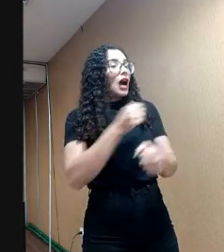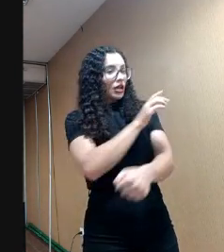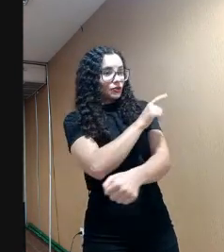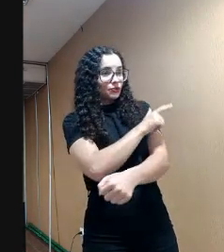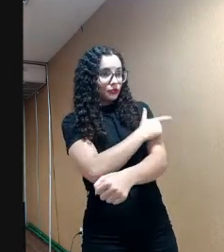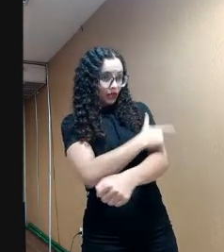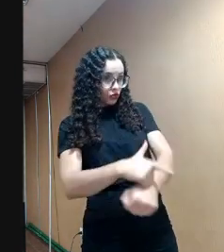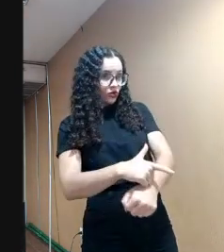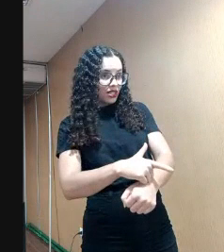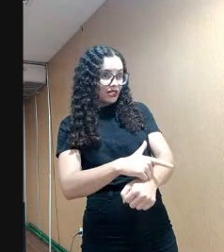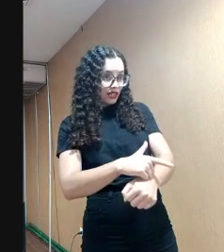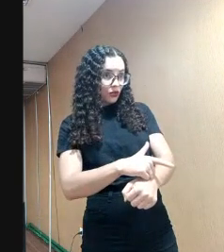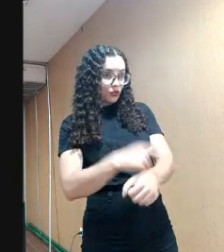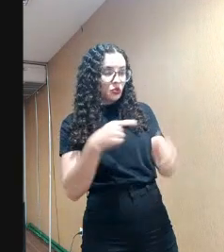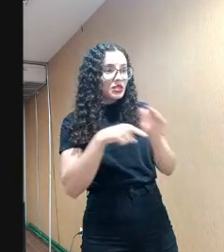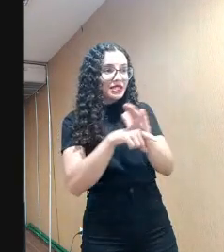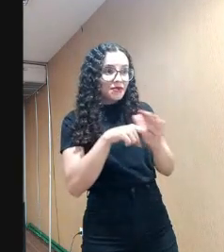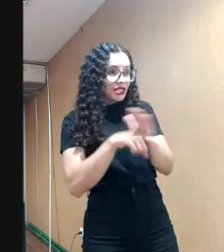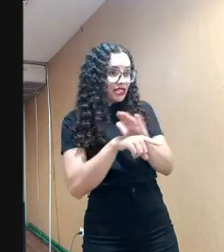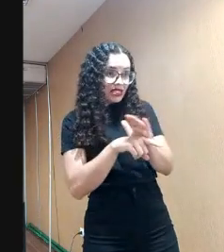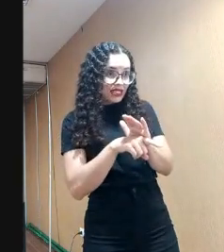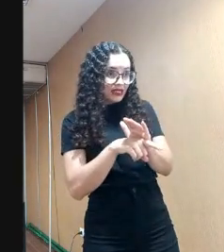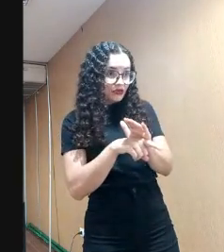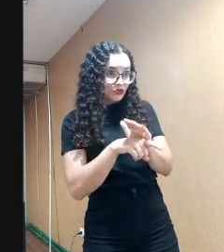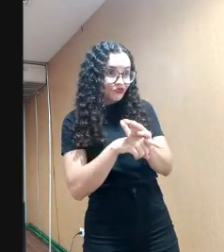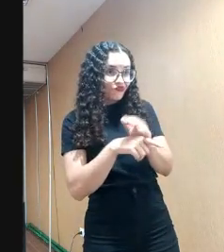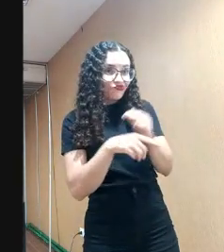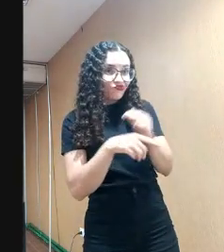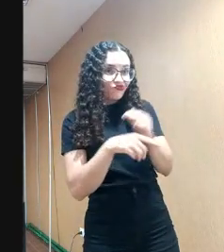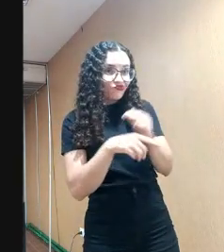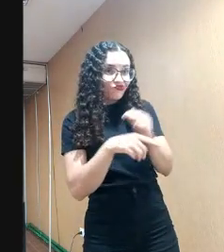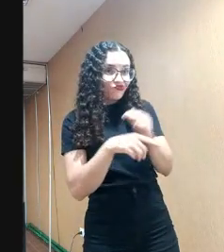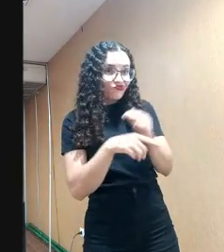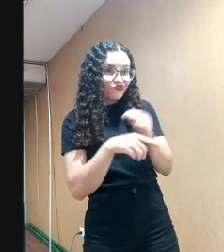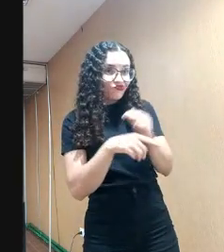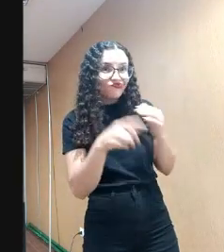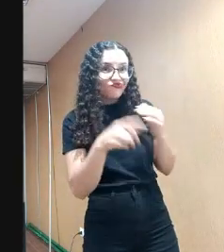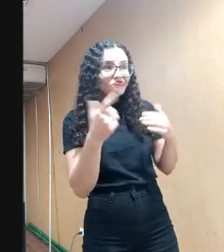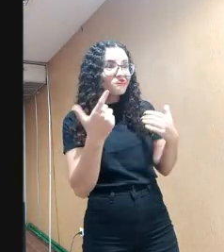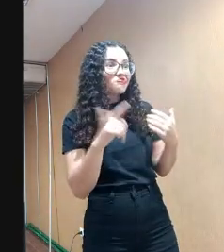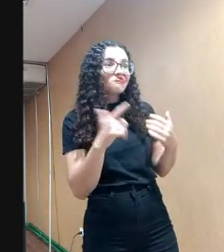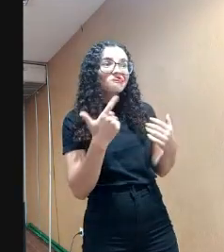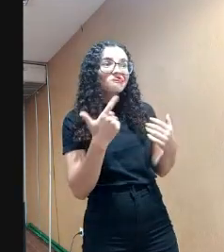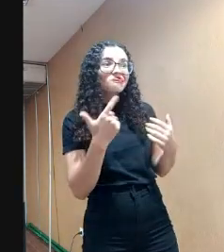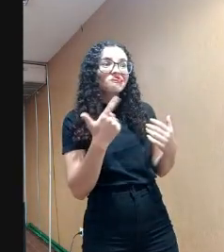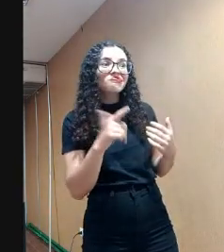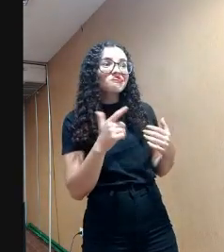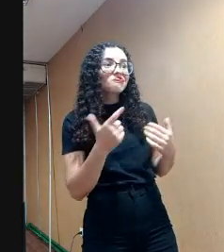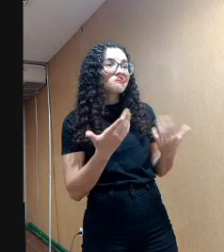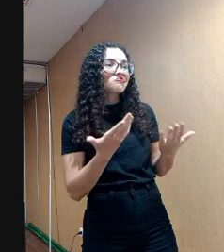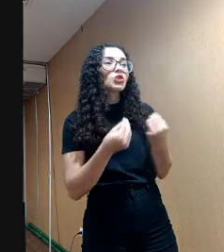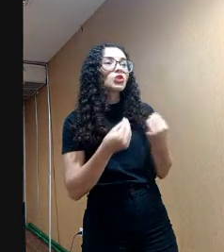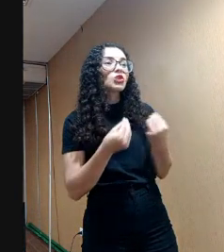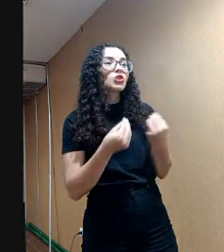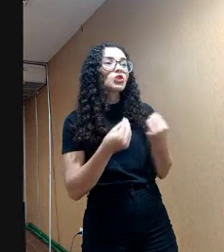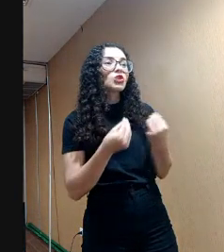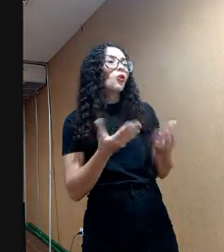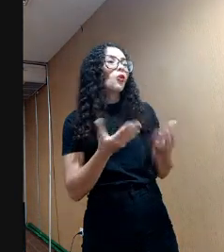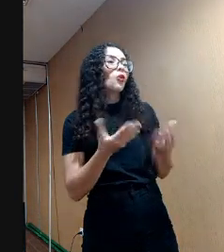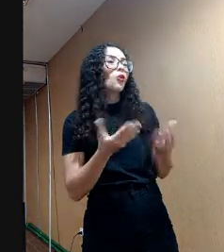educação sem pesquisa é uma educação sem interesse, né? Por isso que a pesquisa entendida aqui, concebida como uma